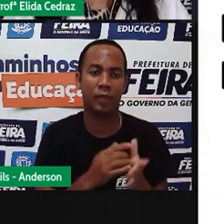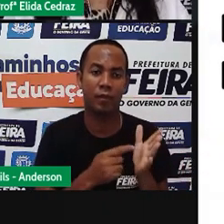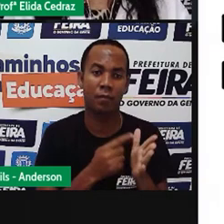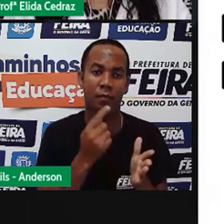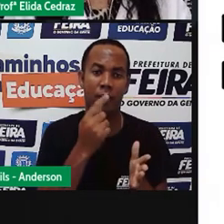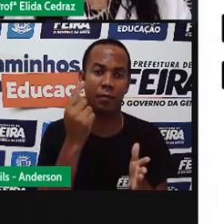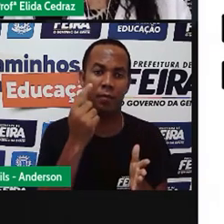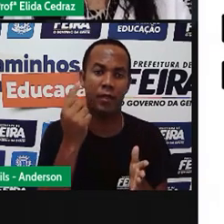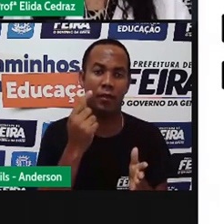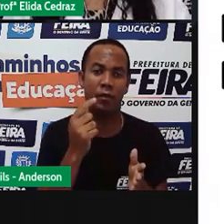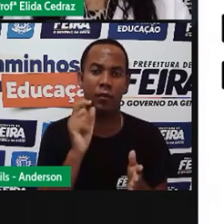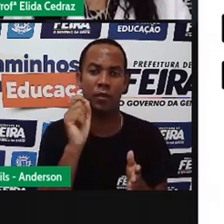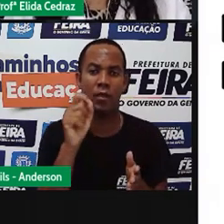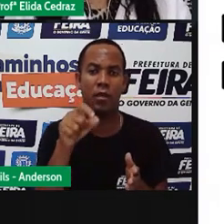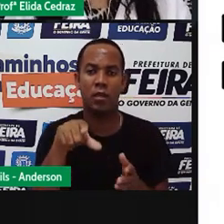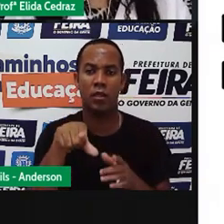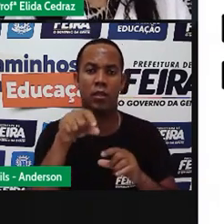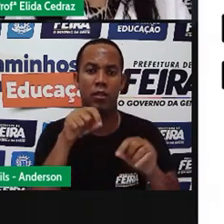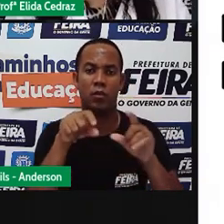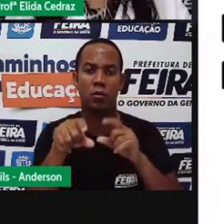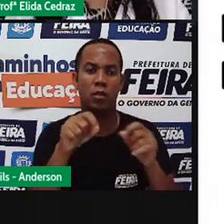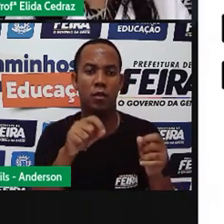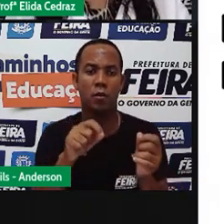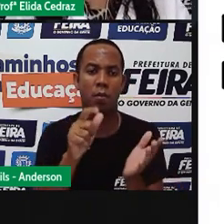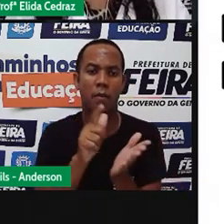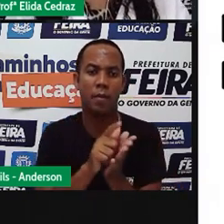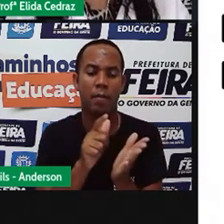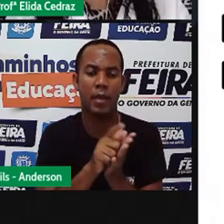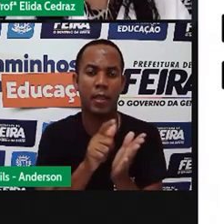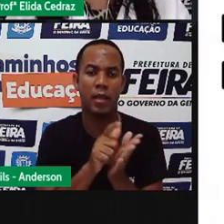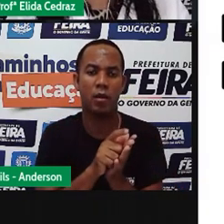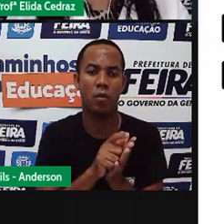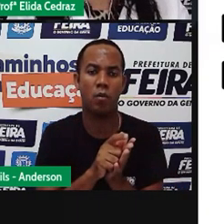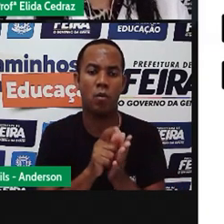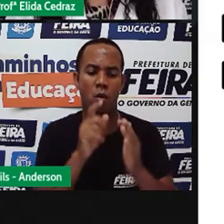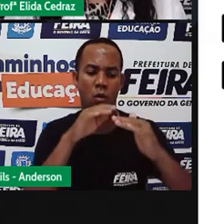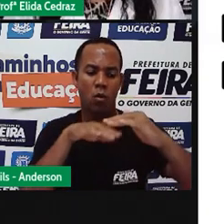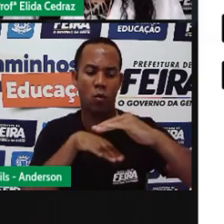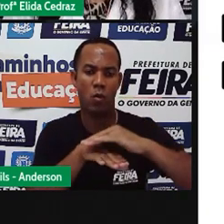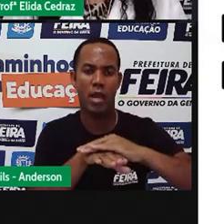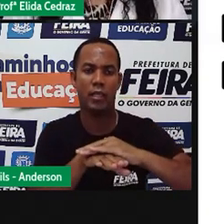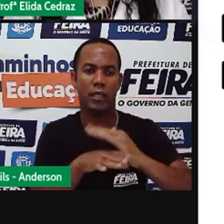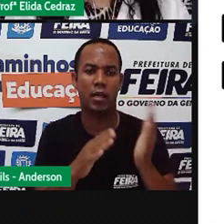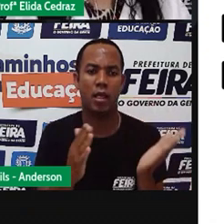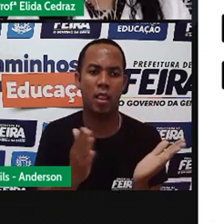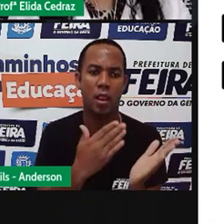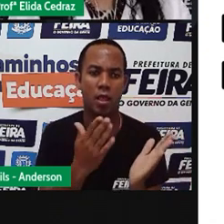Primeiro, por que que você escolheu a caixa de papelão para guardar os livros?